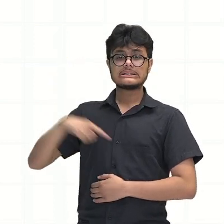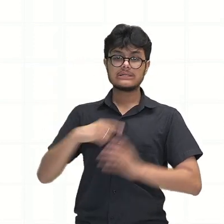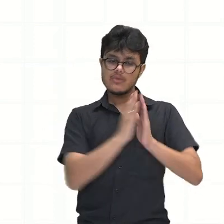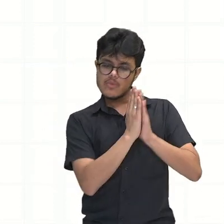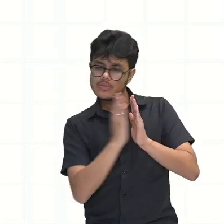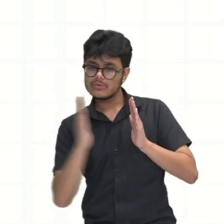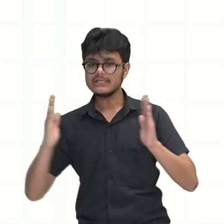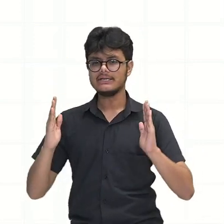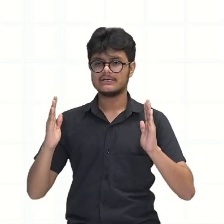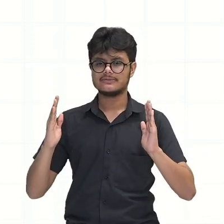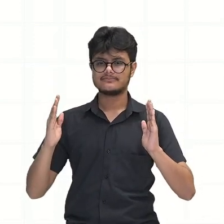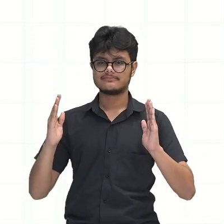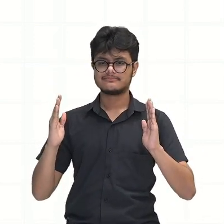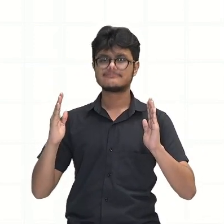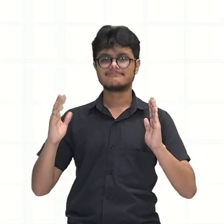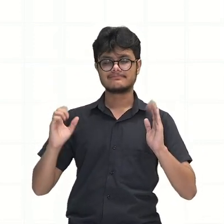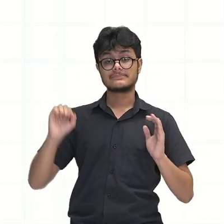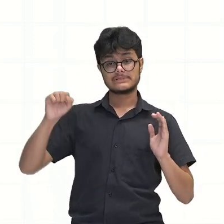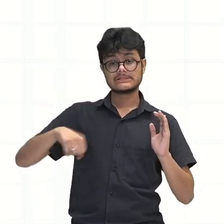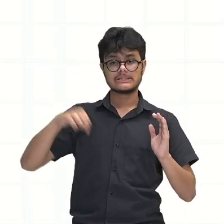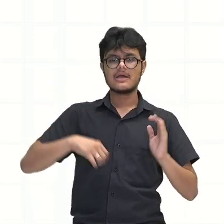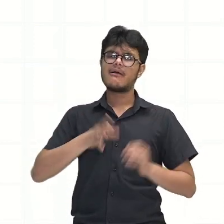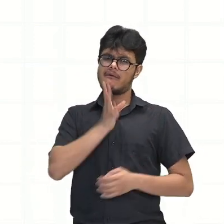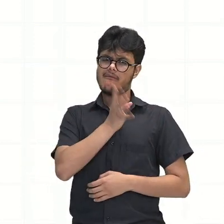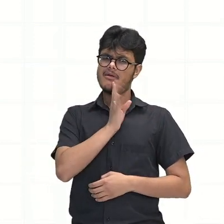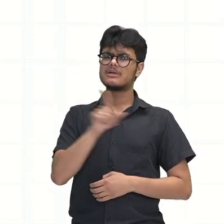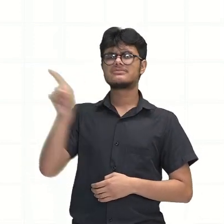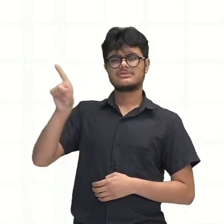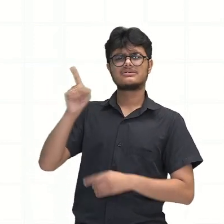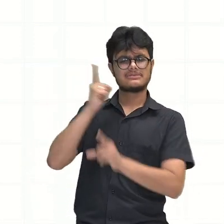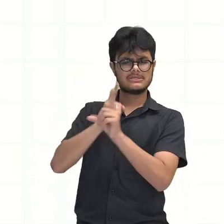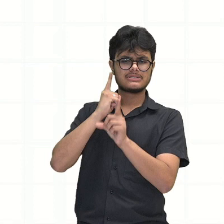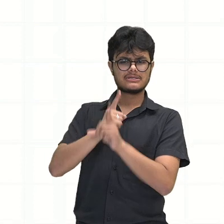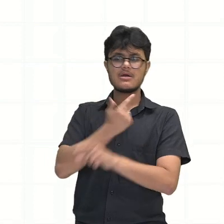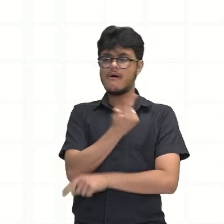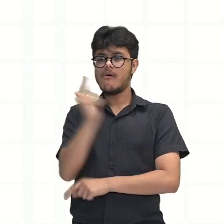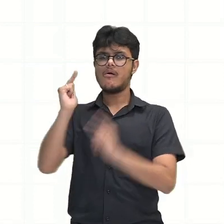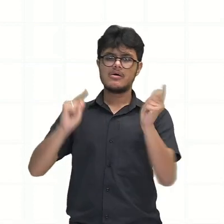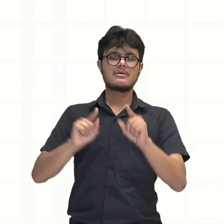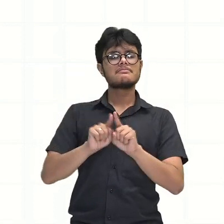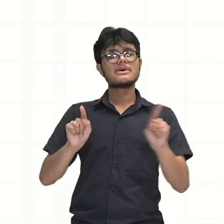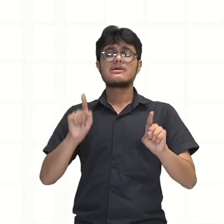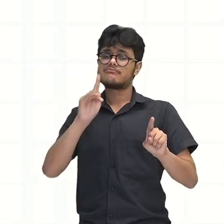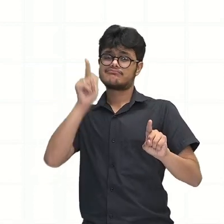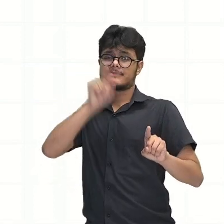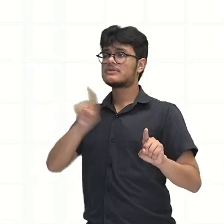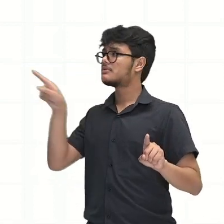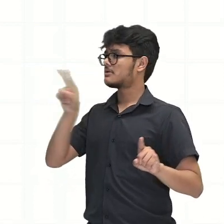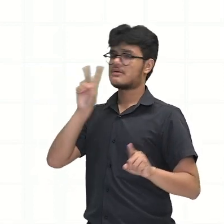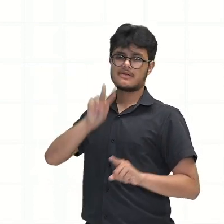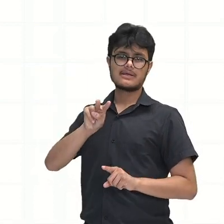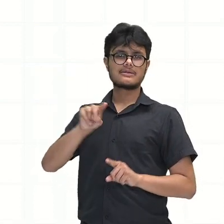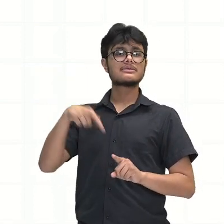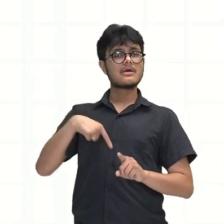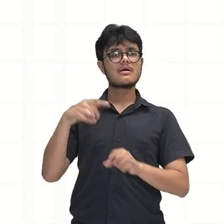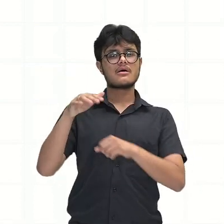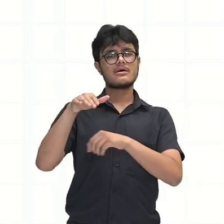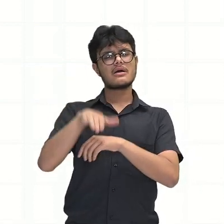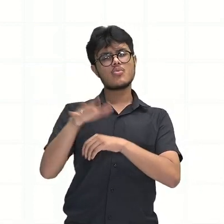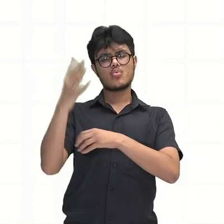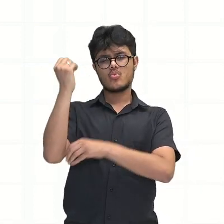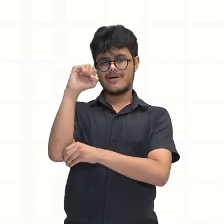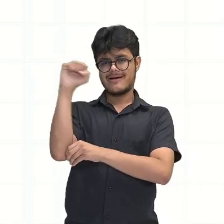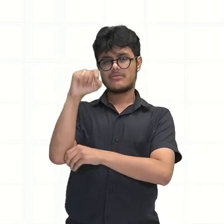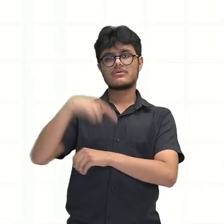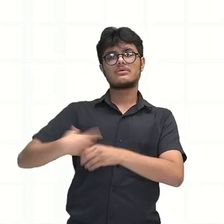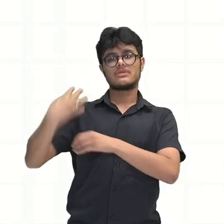né? Que é o que a gente encontra comumente, né? Já existem outros tipos, mas é o que a gente encontra de maneira mais